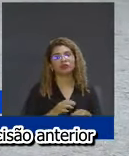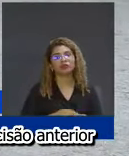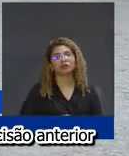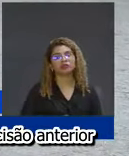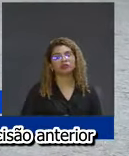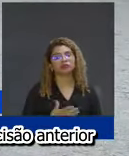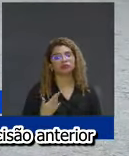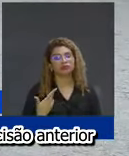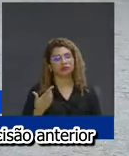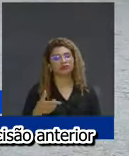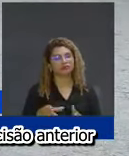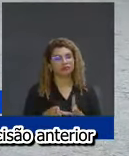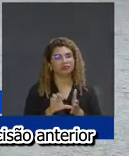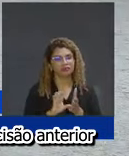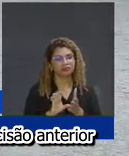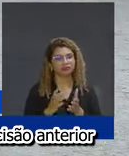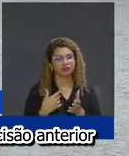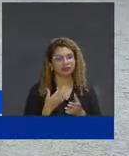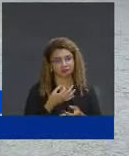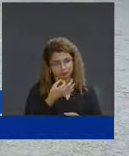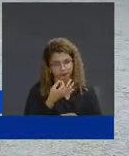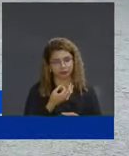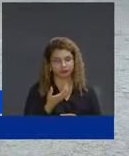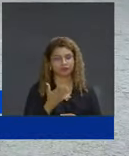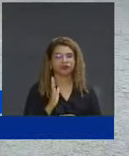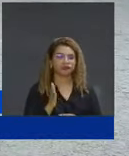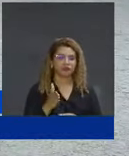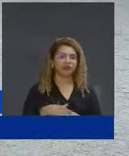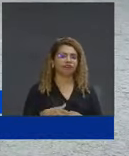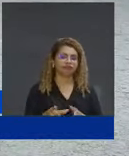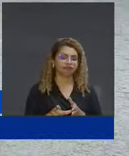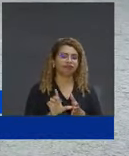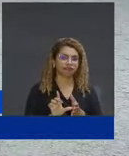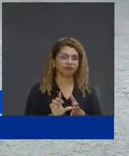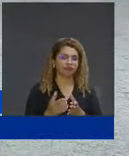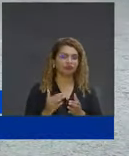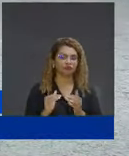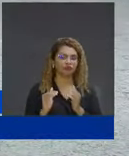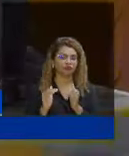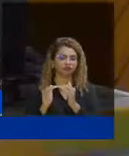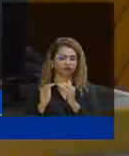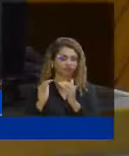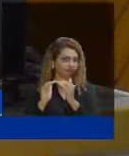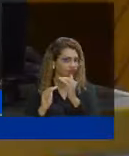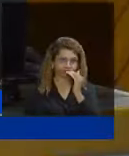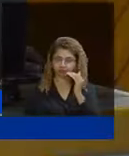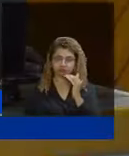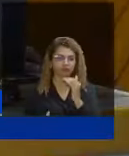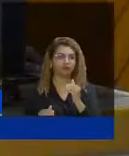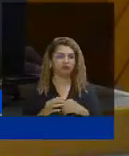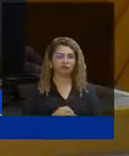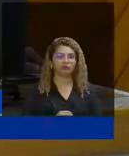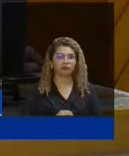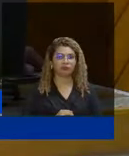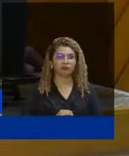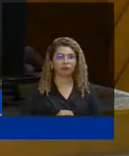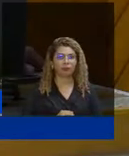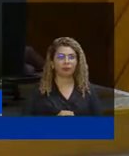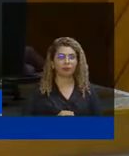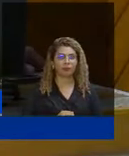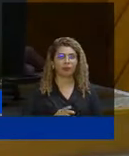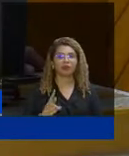havia me manifestado na decisão anterior e eu vou acompanhar a divergência. Juiz Rivaldo